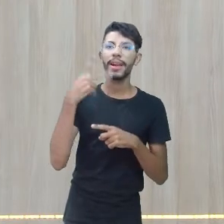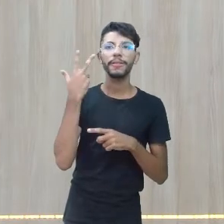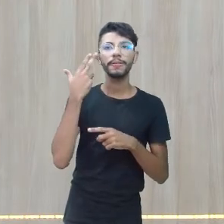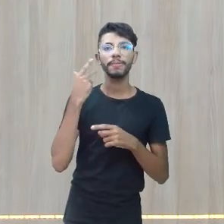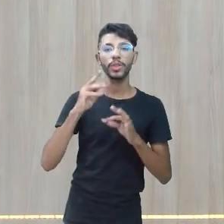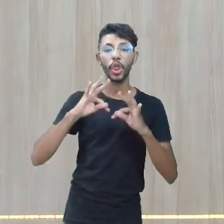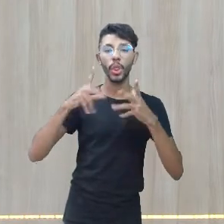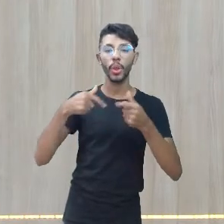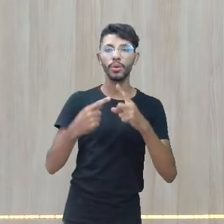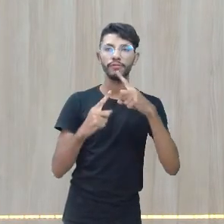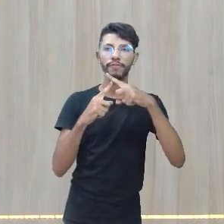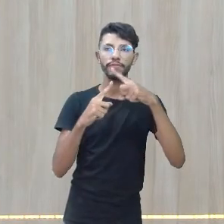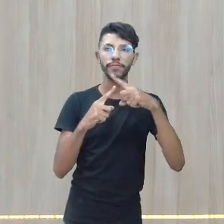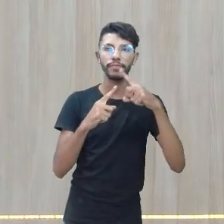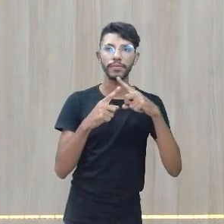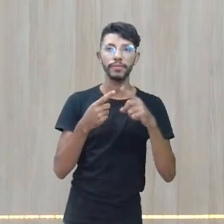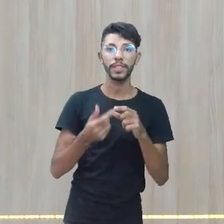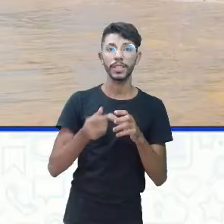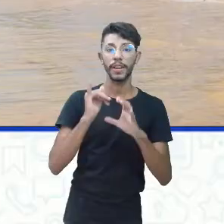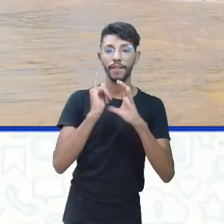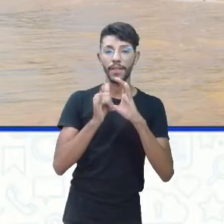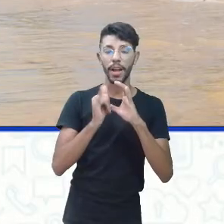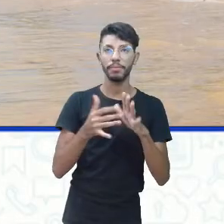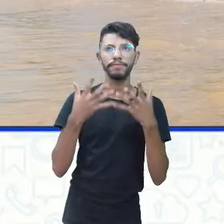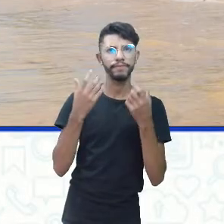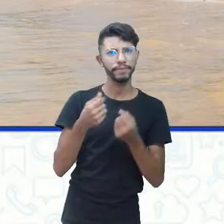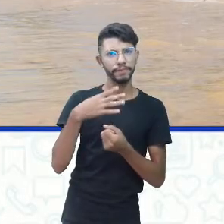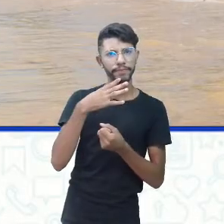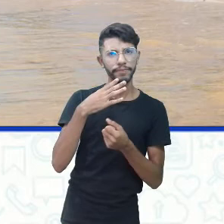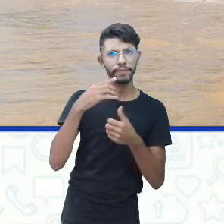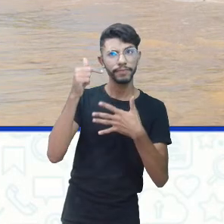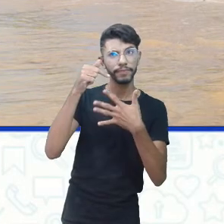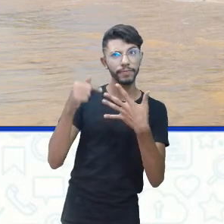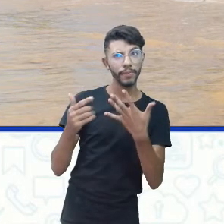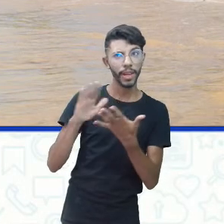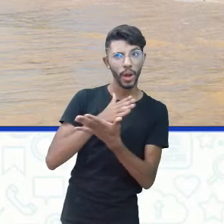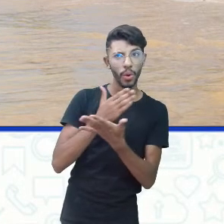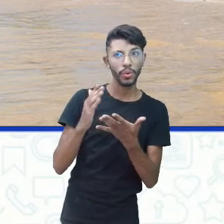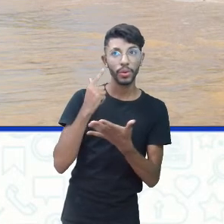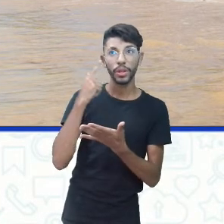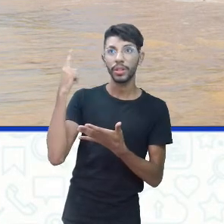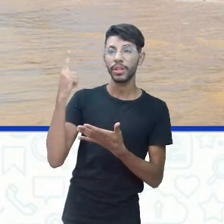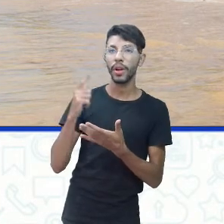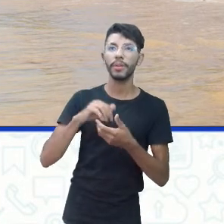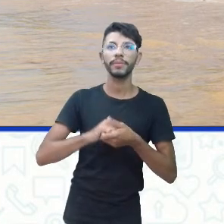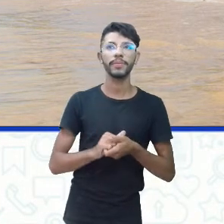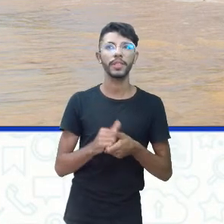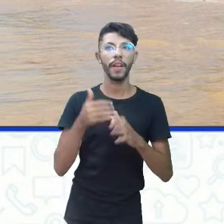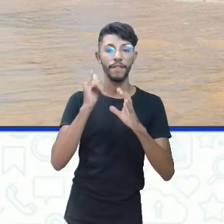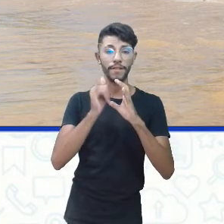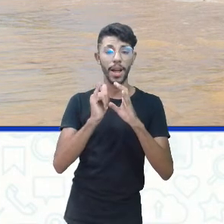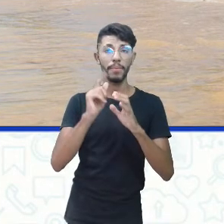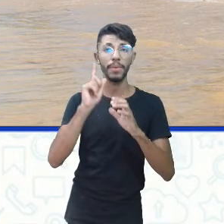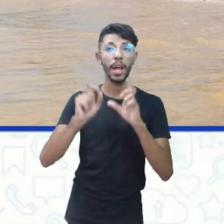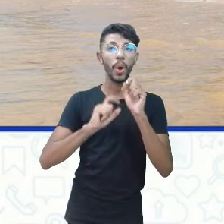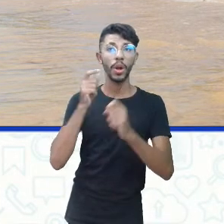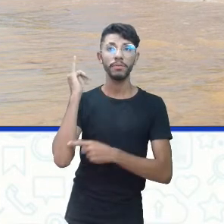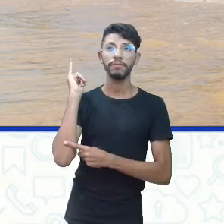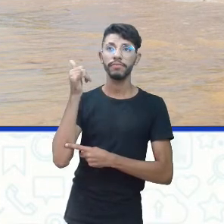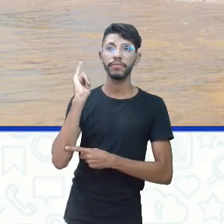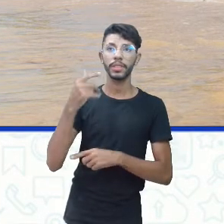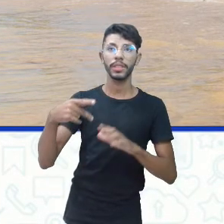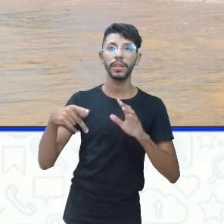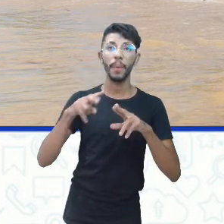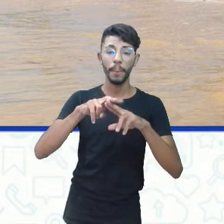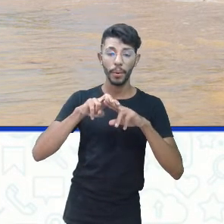falas. Vamos conhecer alguns? Vamos conhecer alguns. A fábula é uma narração,